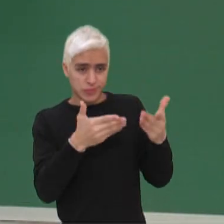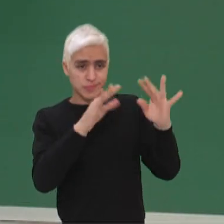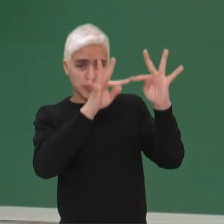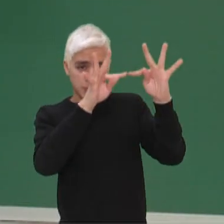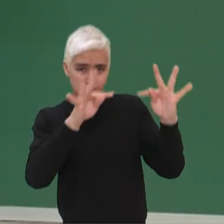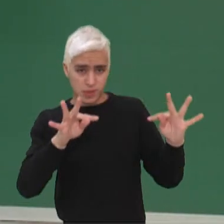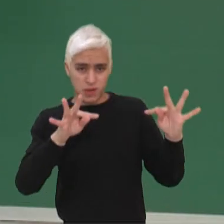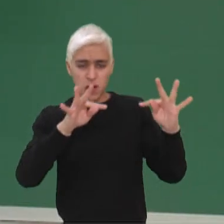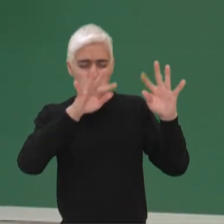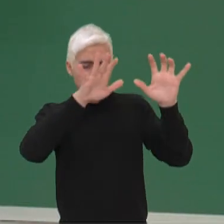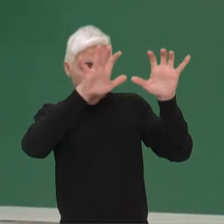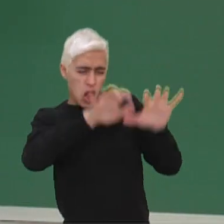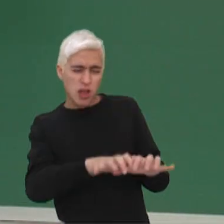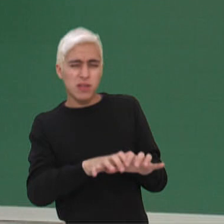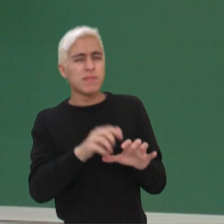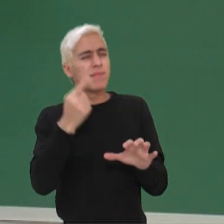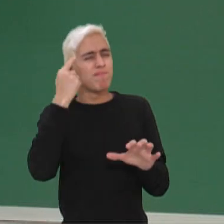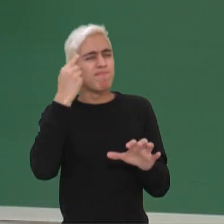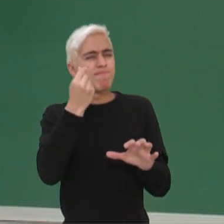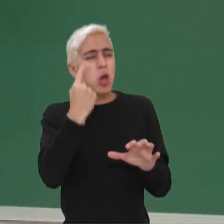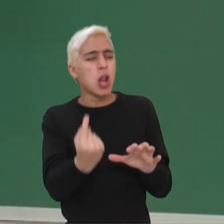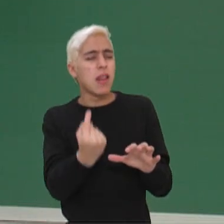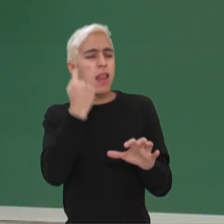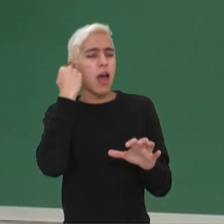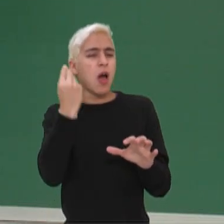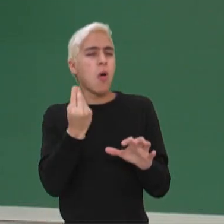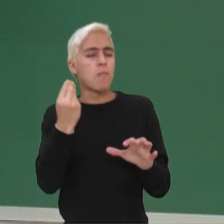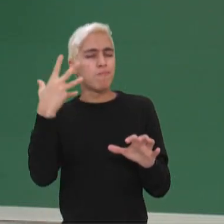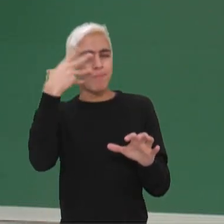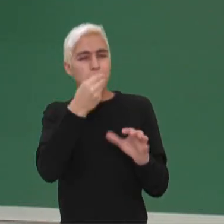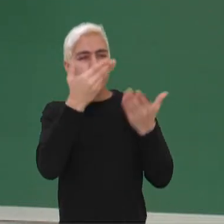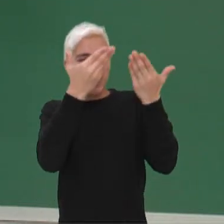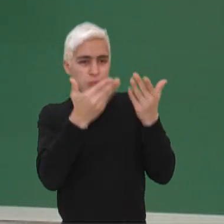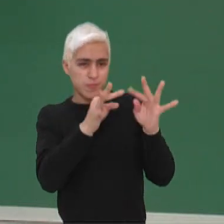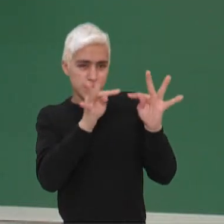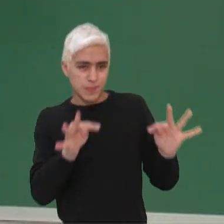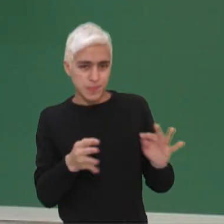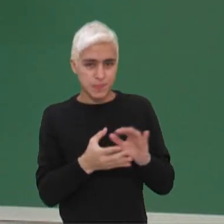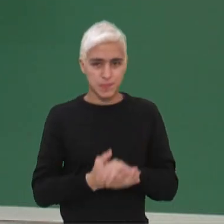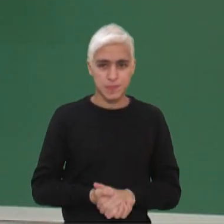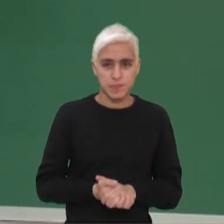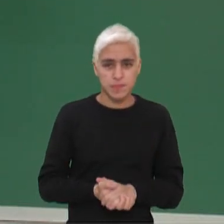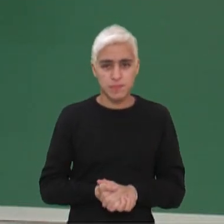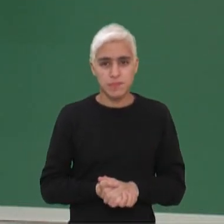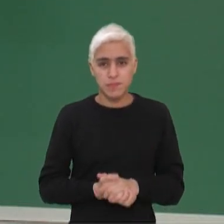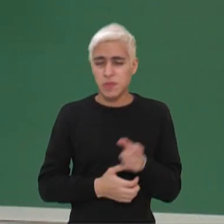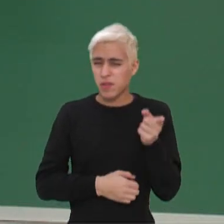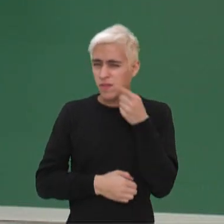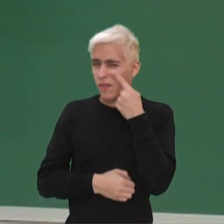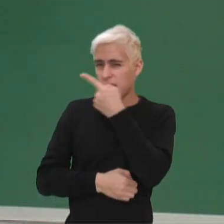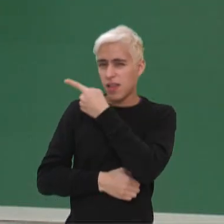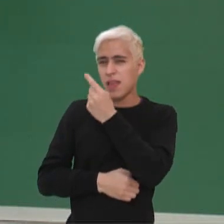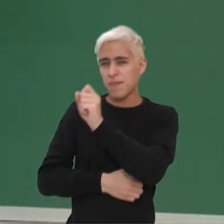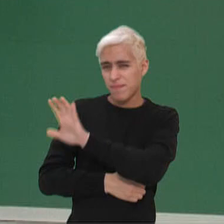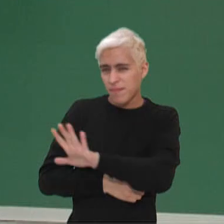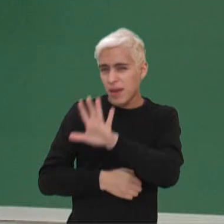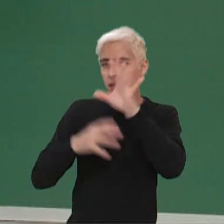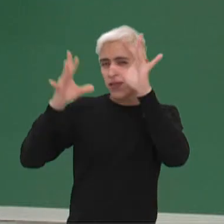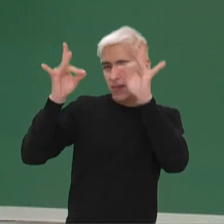temos a ruína, mas dá para ter uma noção de como bonito era isso daí, ok? Vamos olhar alguns detalhes dessa